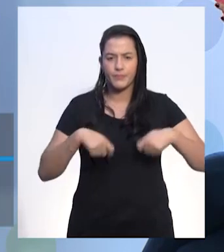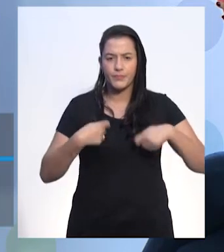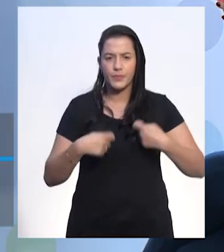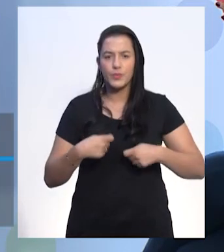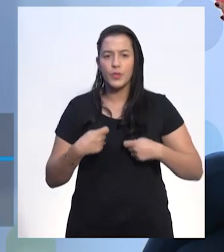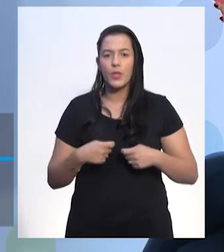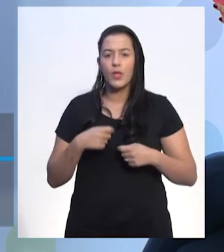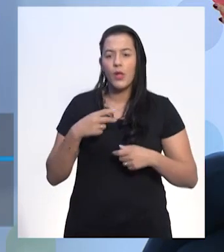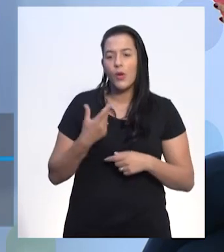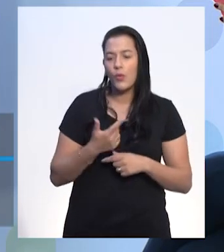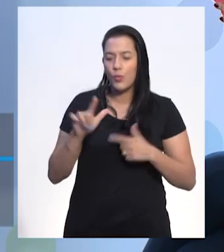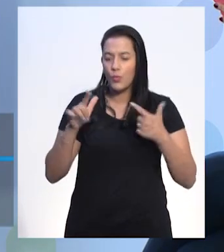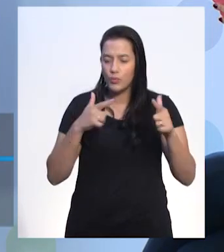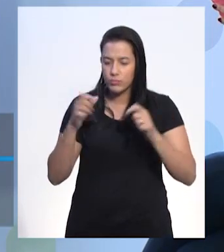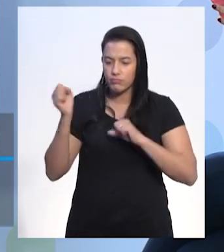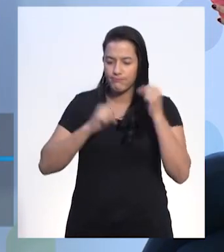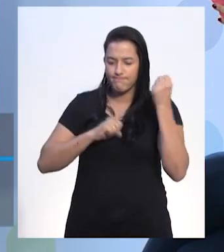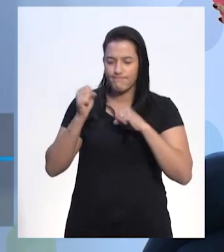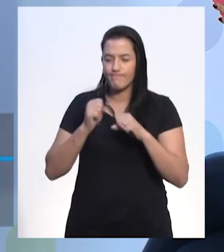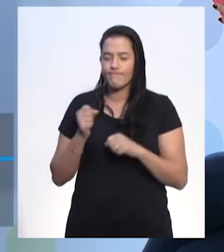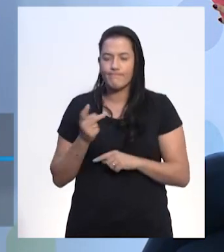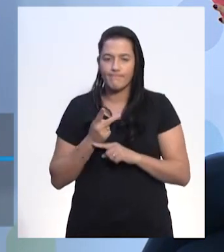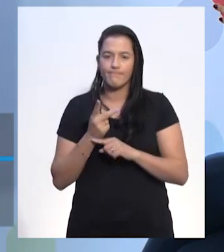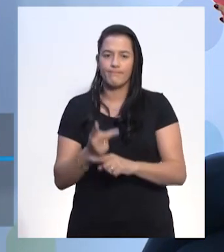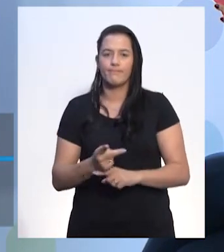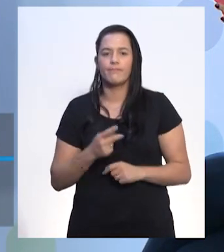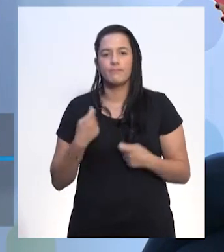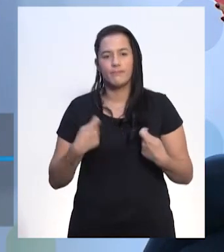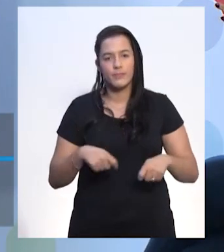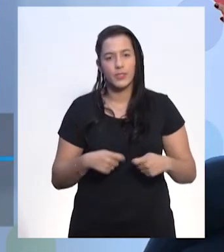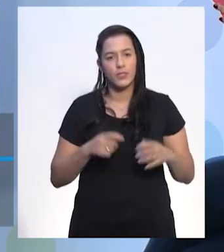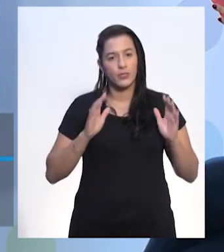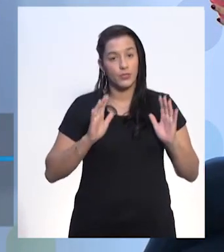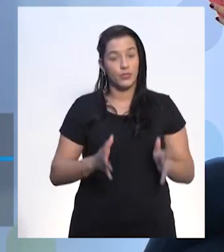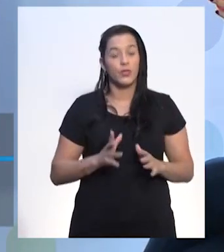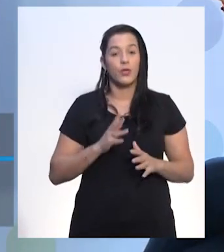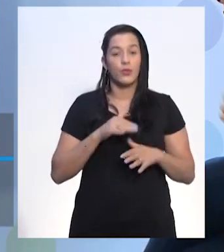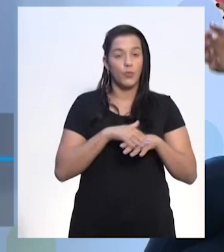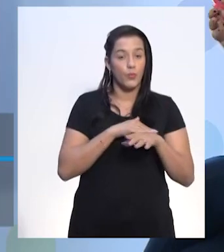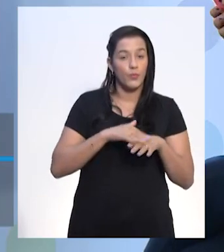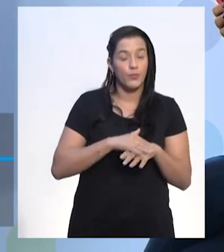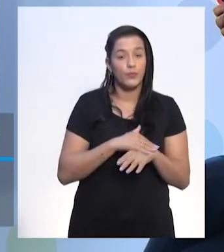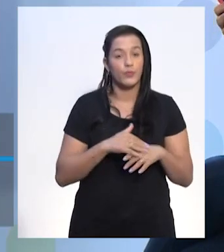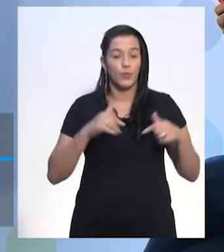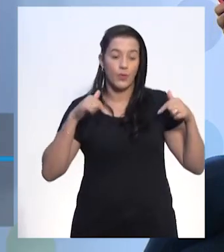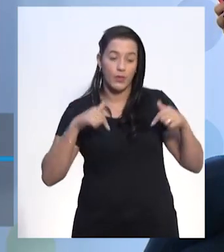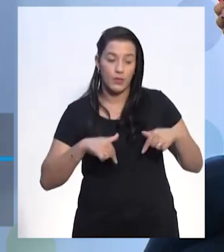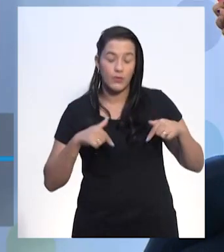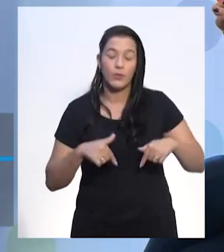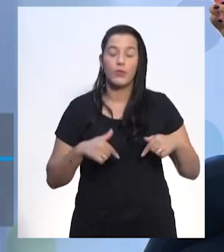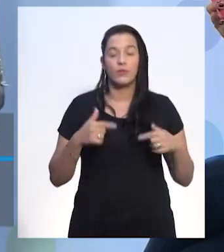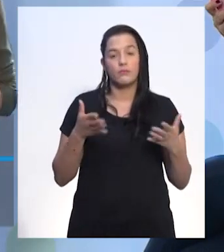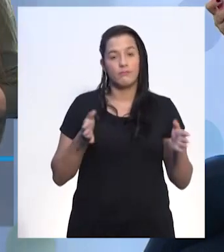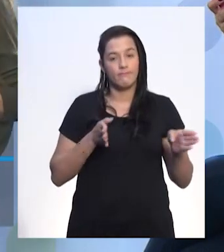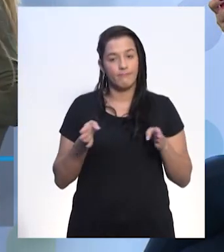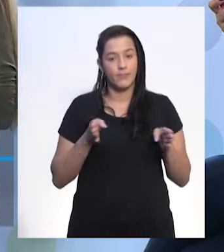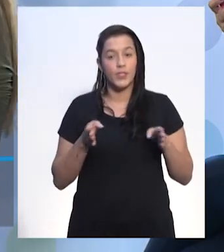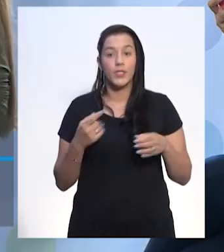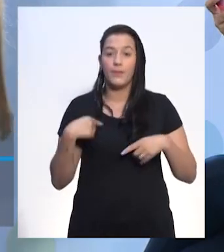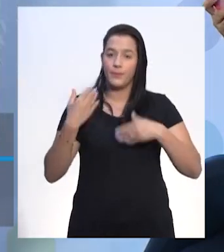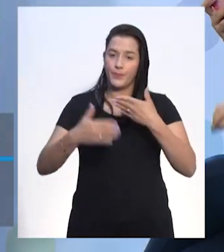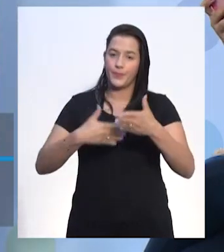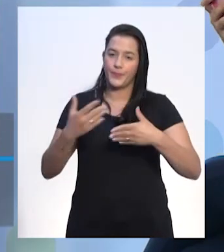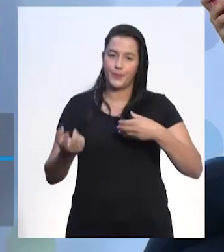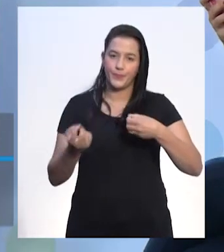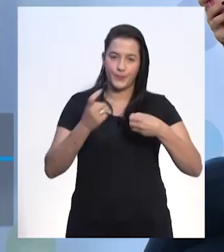da prática de atividade, tá bom? E a gente já conversou, né, sobre esse momento atual e do como a gente deve ser quando as coisas voltarem